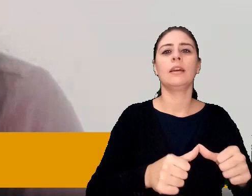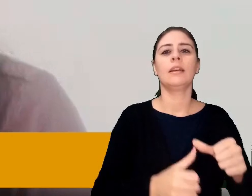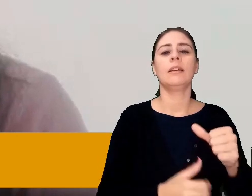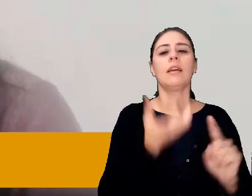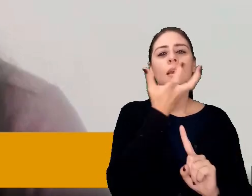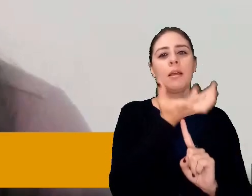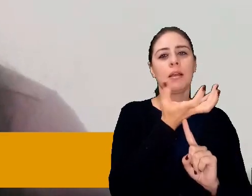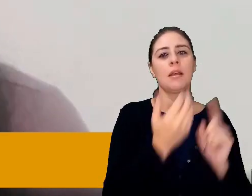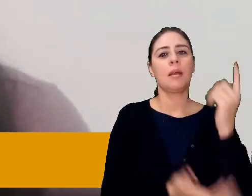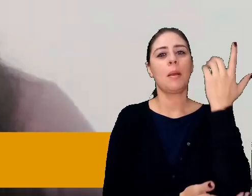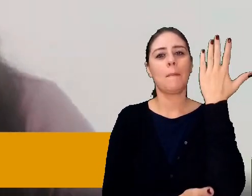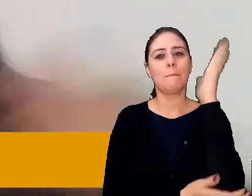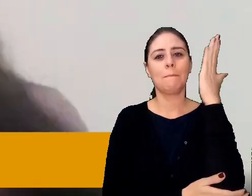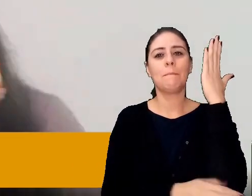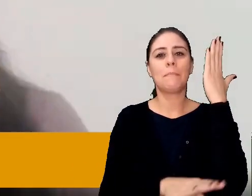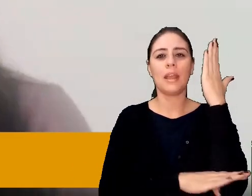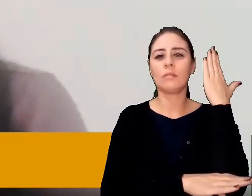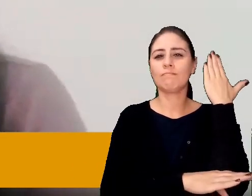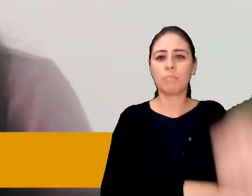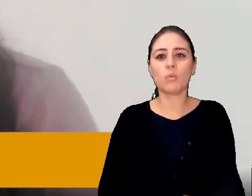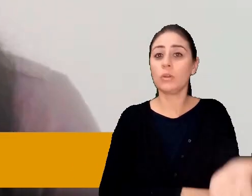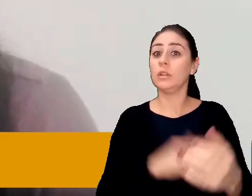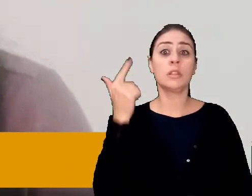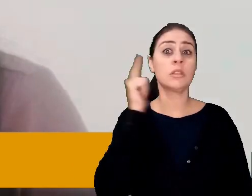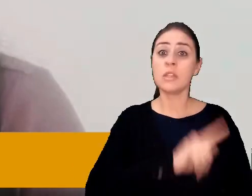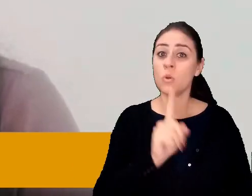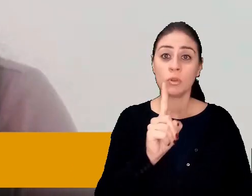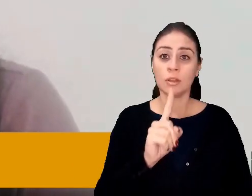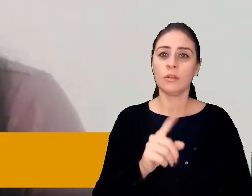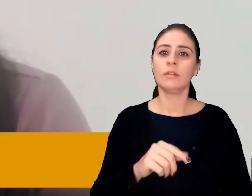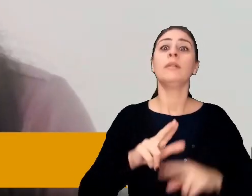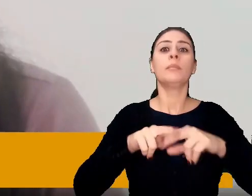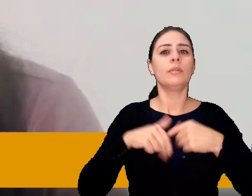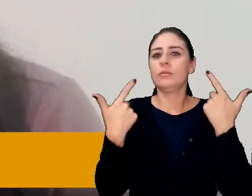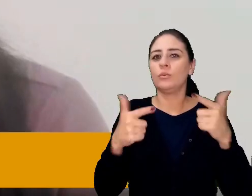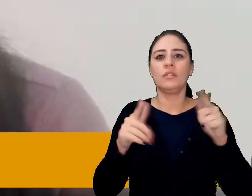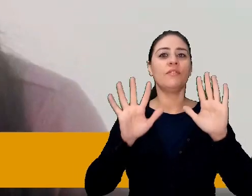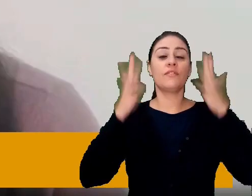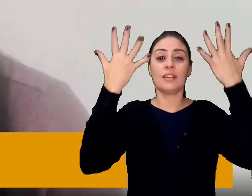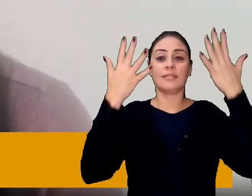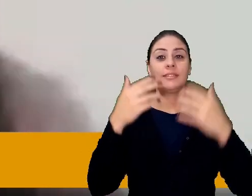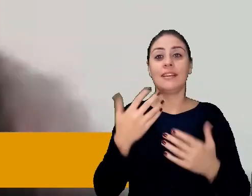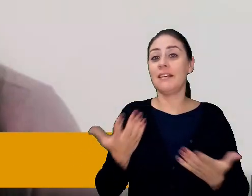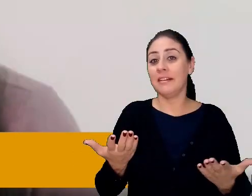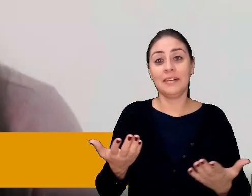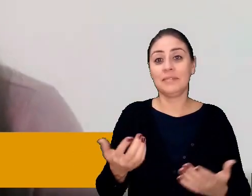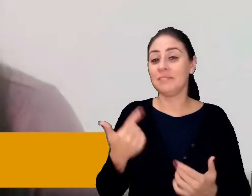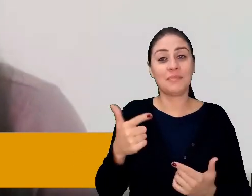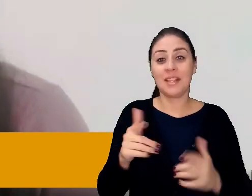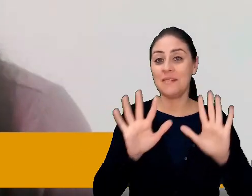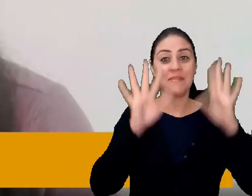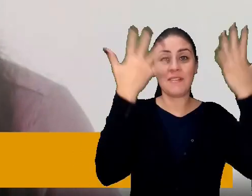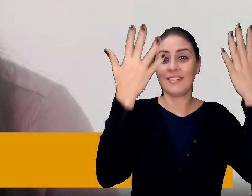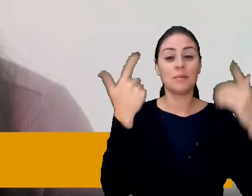derrubar o pinheiro, você não tem coxa, não tem bebida e não tem festa, né? Eu acho que eles tentaram fazer, eles não estavam preparados, né,